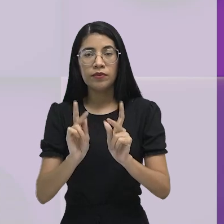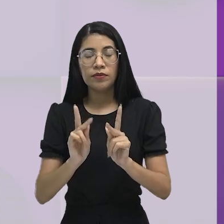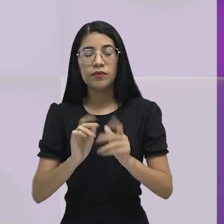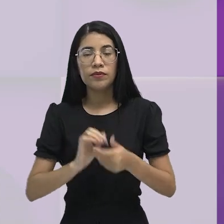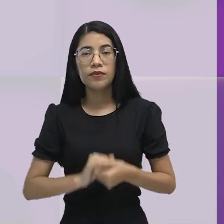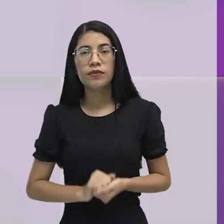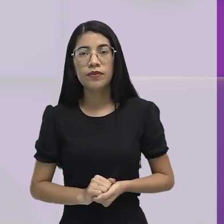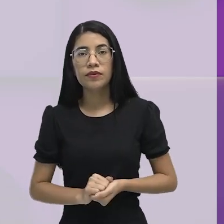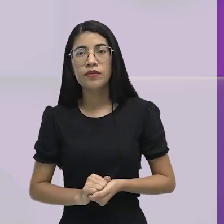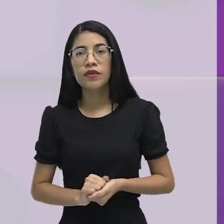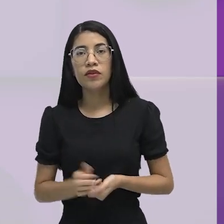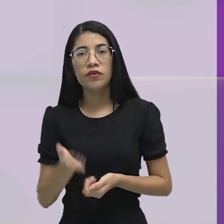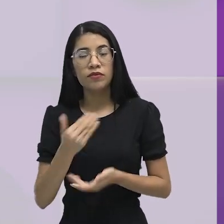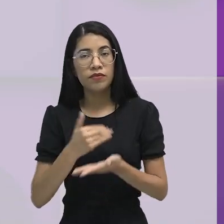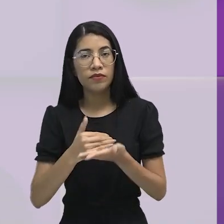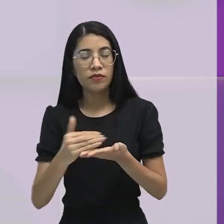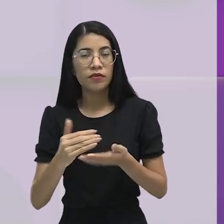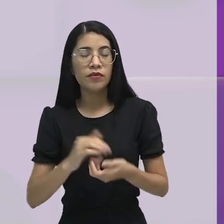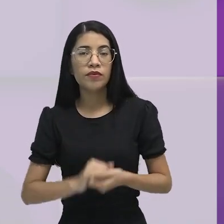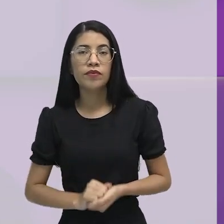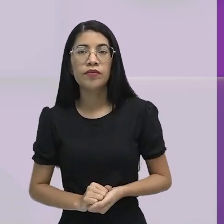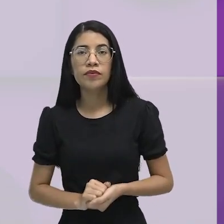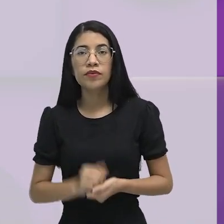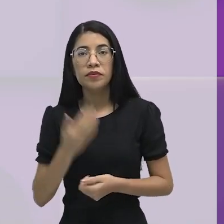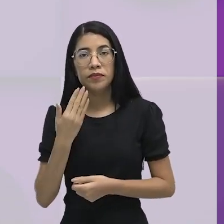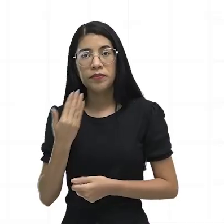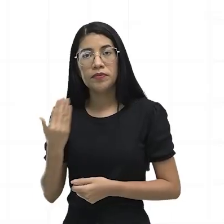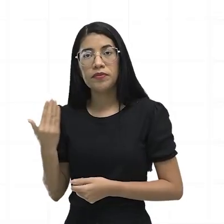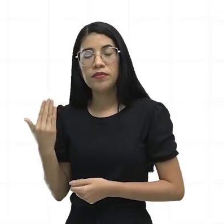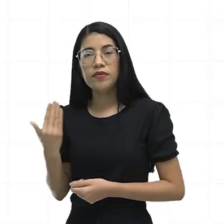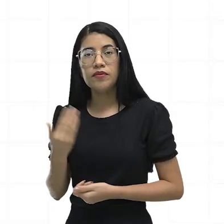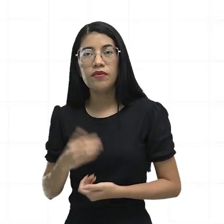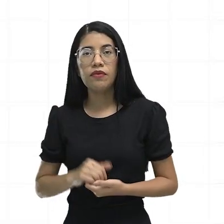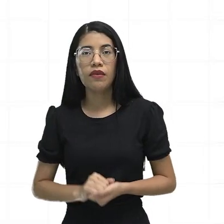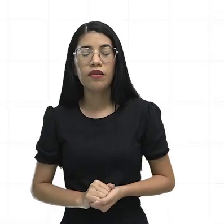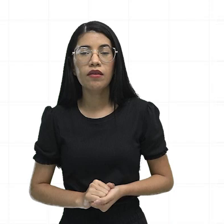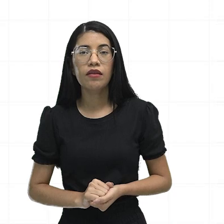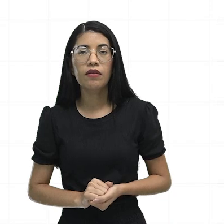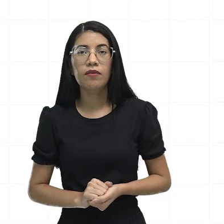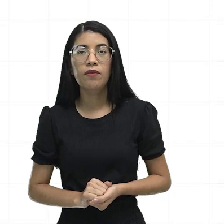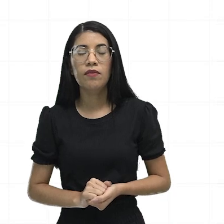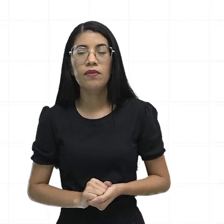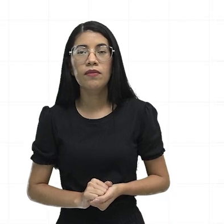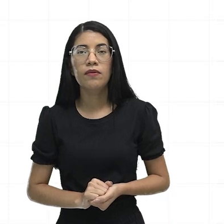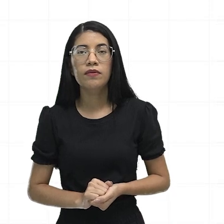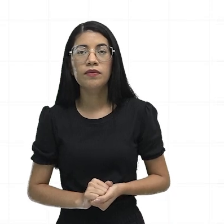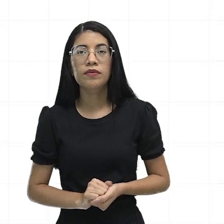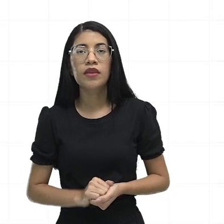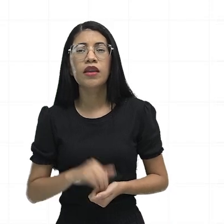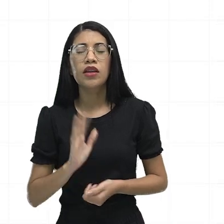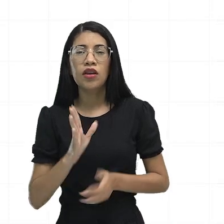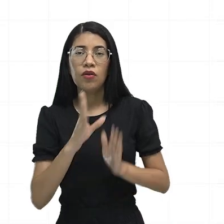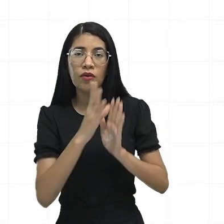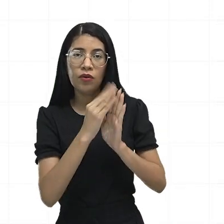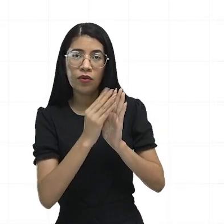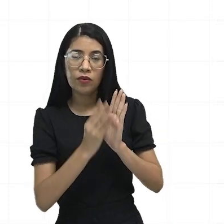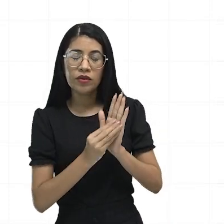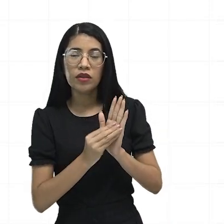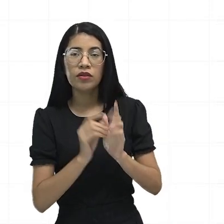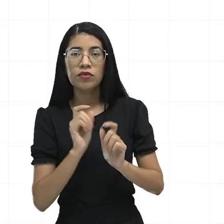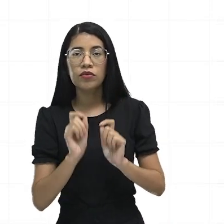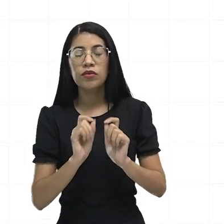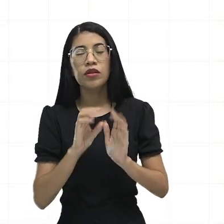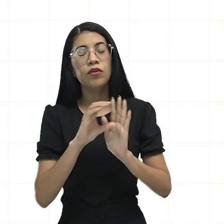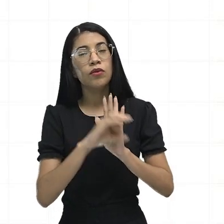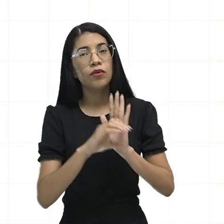Tá bom? Então vamos lá começar? Primeira cartela aí, nós já temos a definição de regra de 3